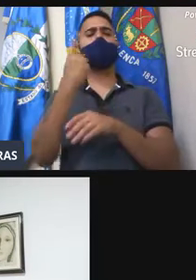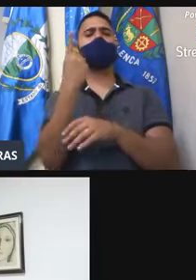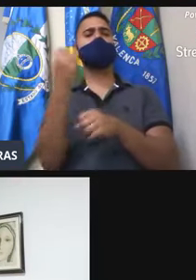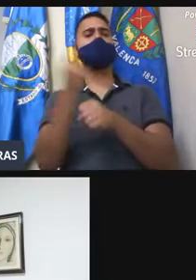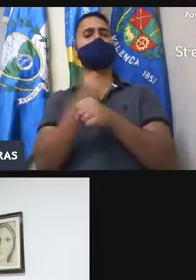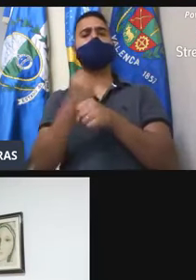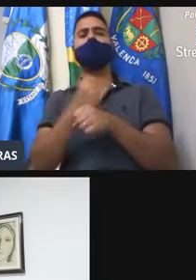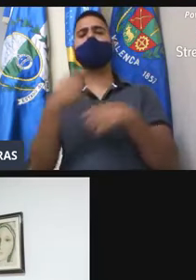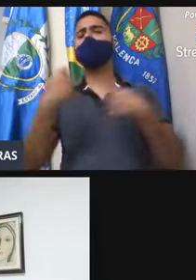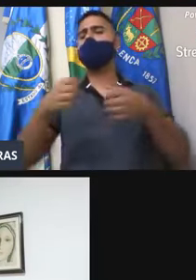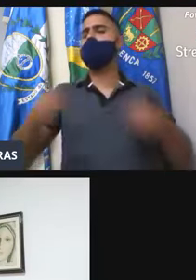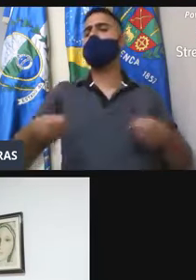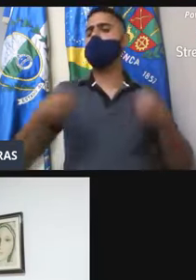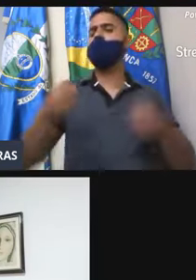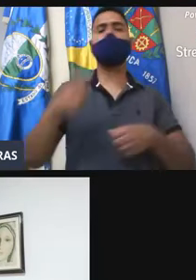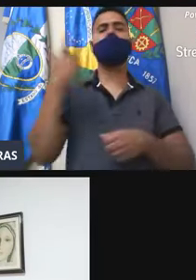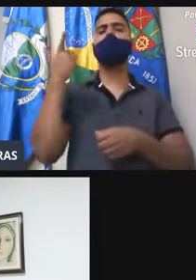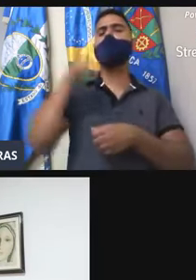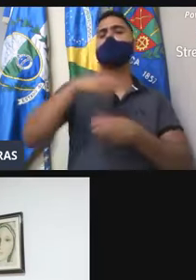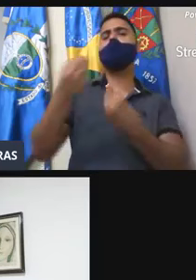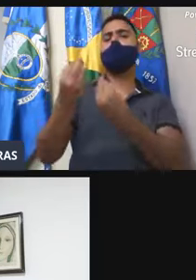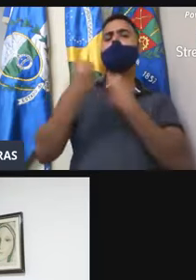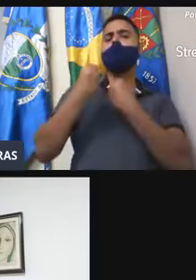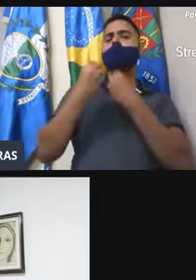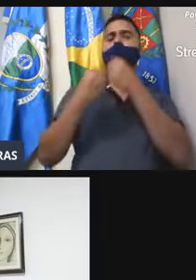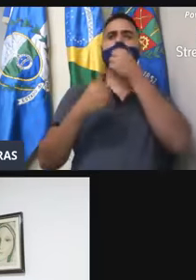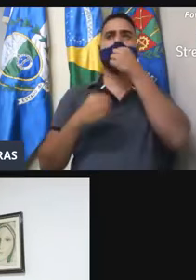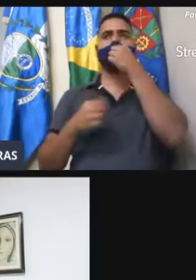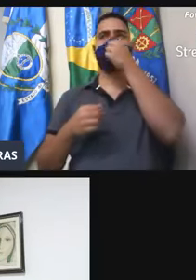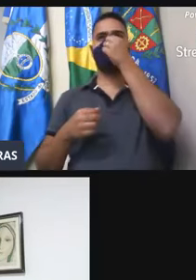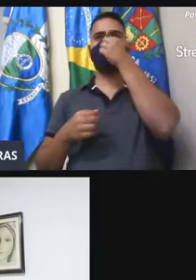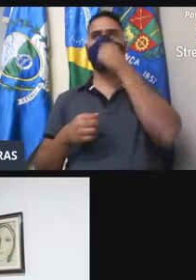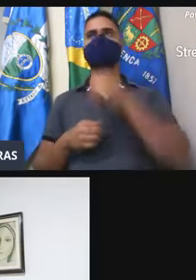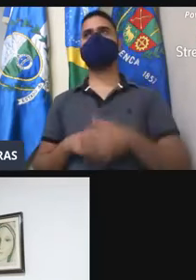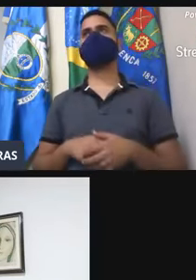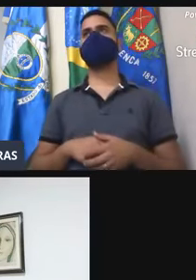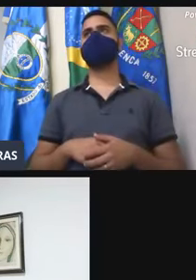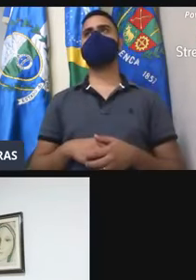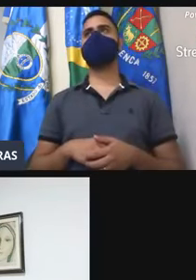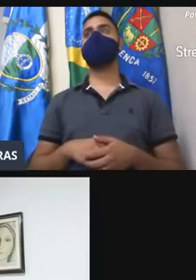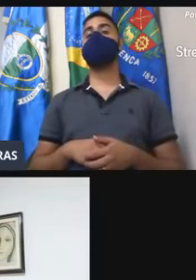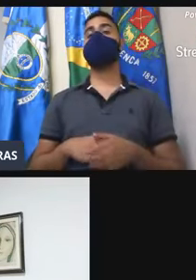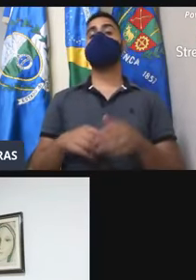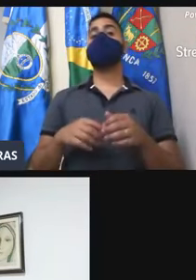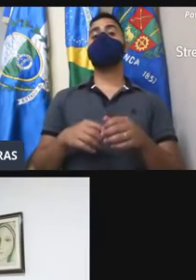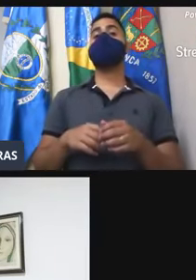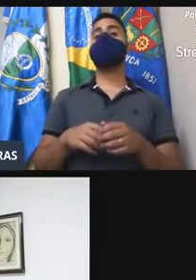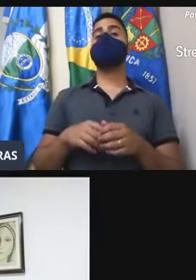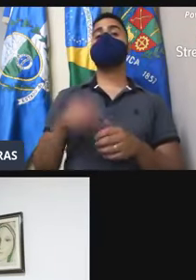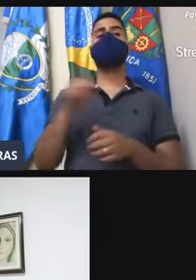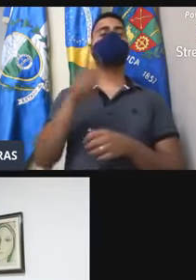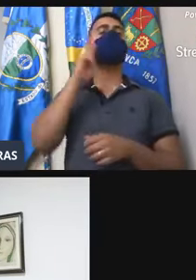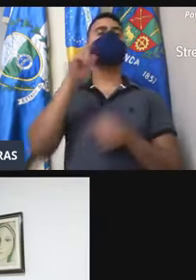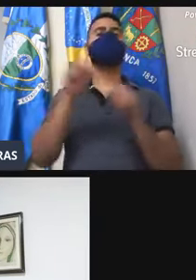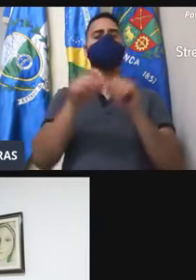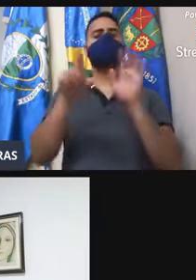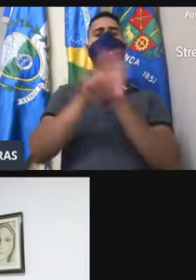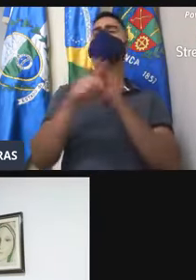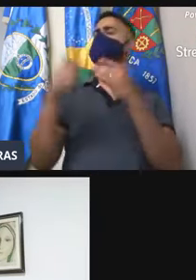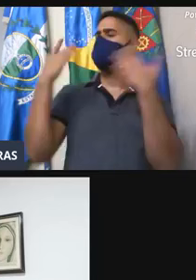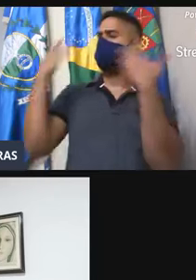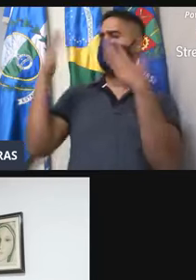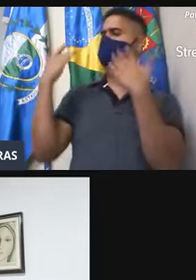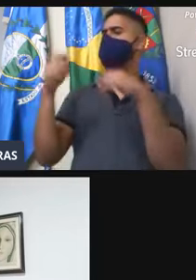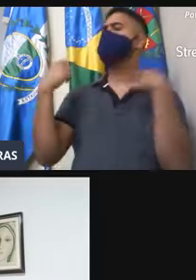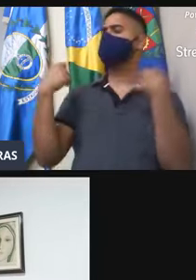de uma cadeira de roda e não consegue dar uma cadeira de roda. Então, quando o Rafael fez essa lei na semana passada, eu dei os parabéns a ele e falei, tem